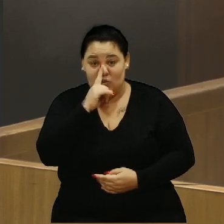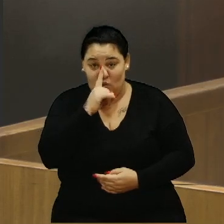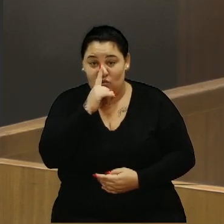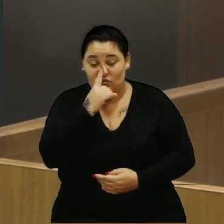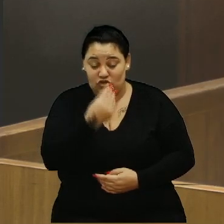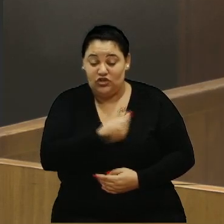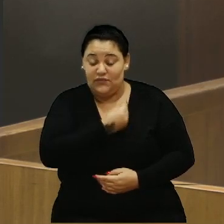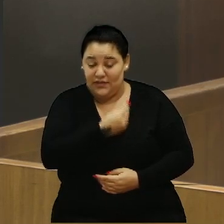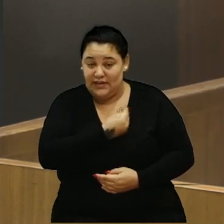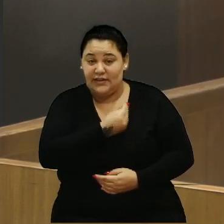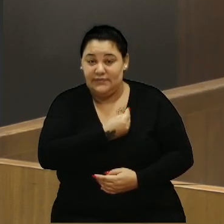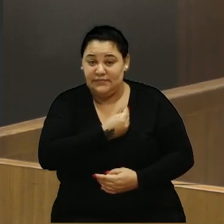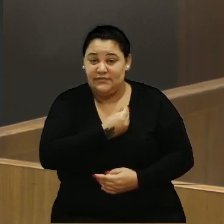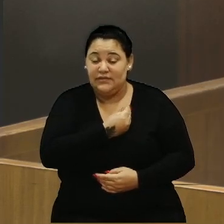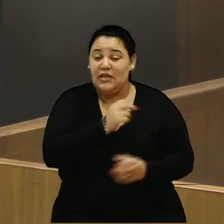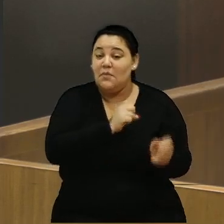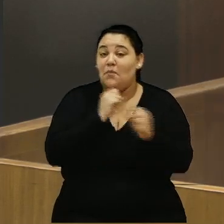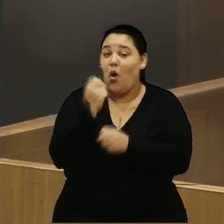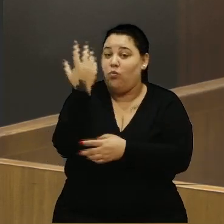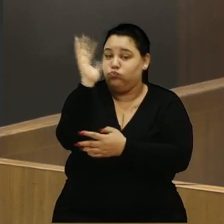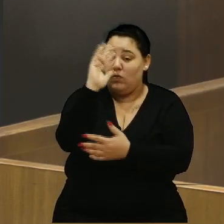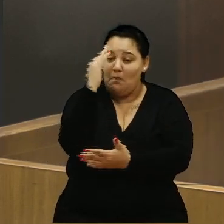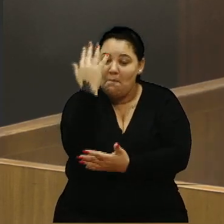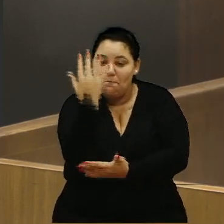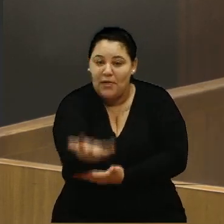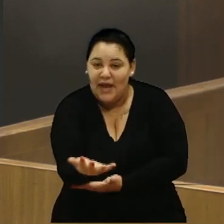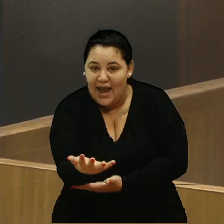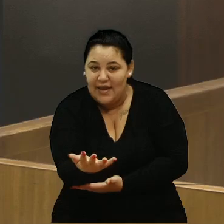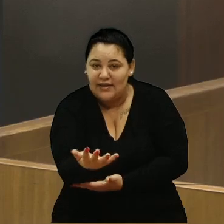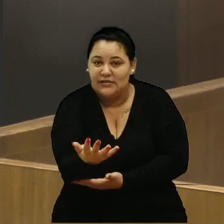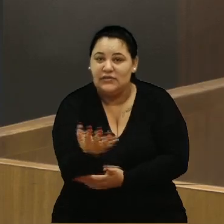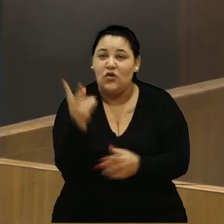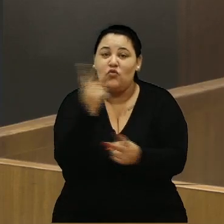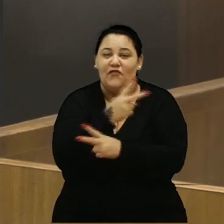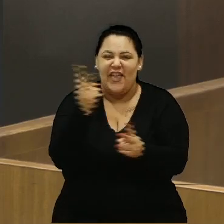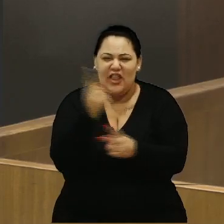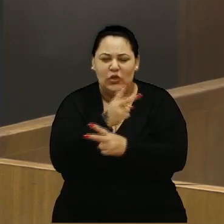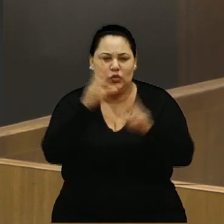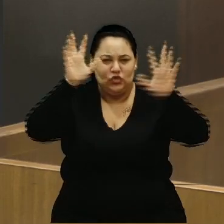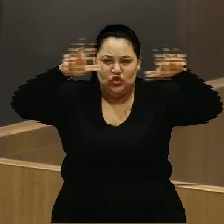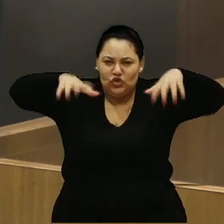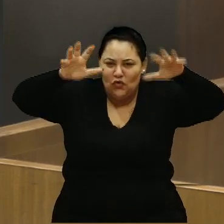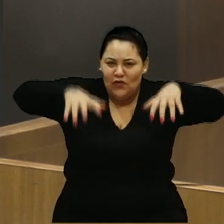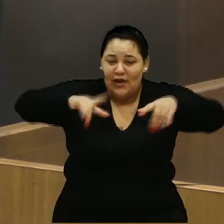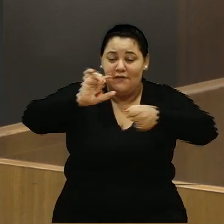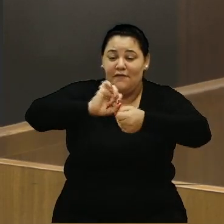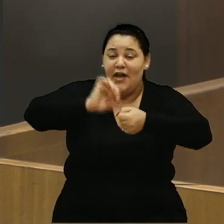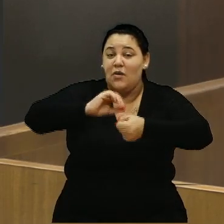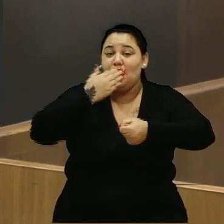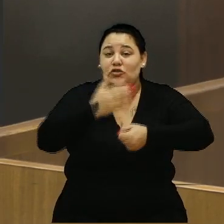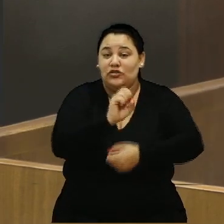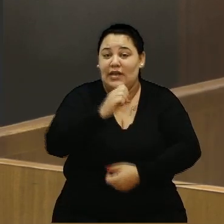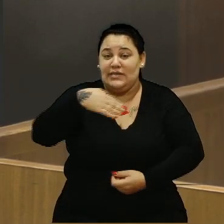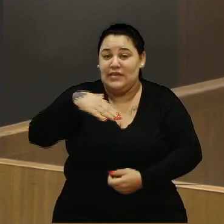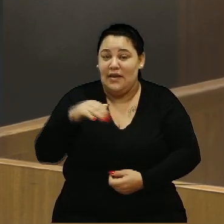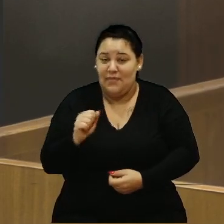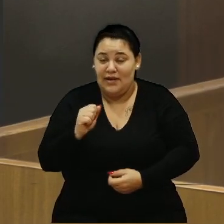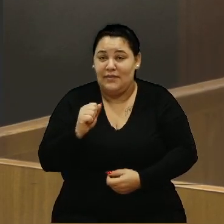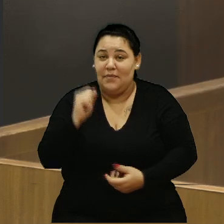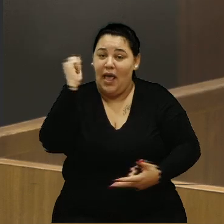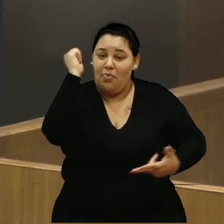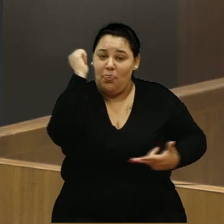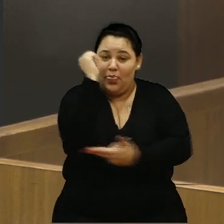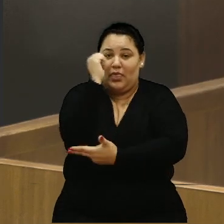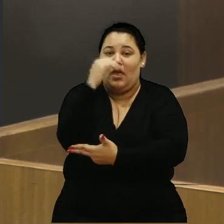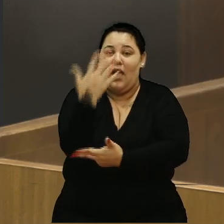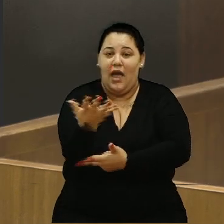eminente de queda e que podem cair com um vendaval, façam o requerimento na SEMA para que essas árvores sejam retiradas.